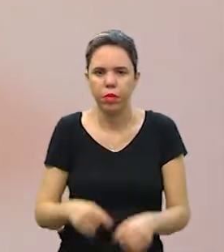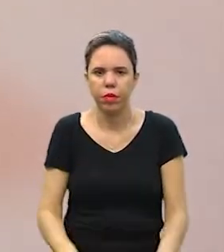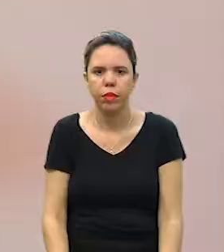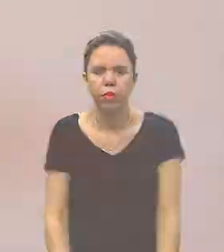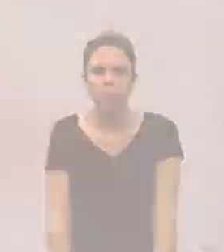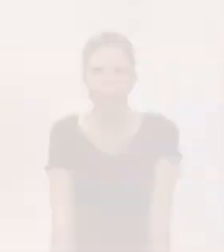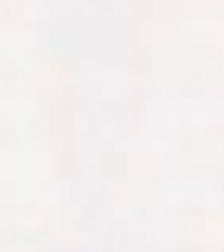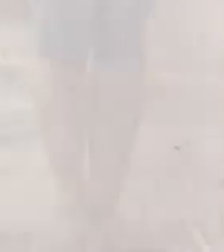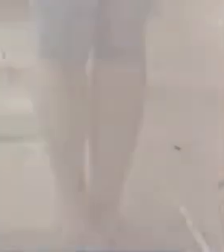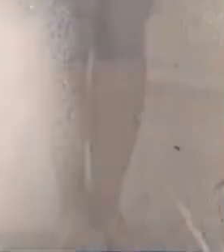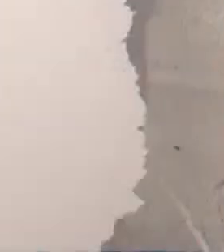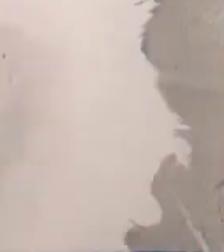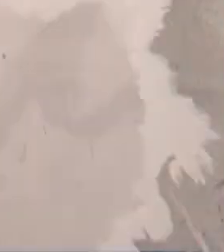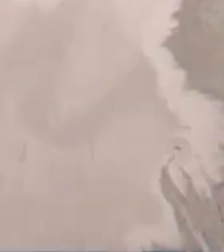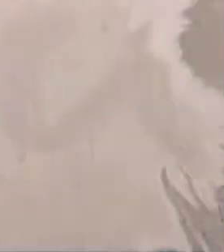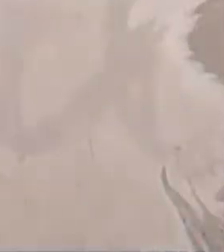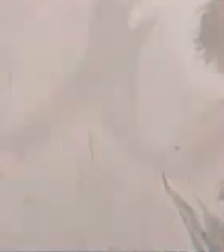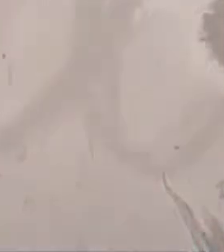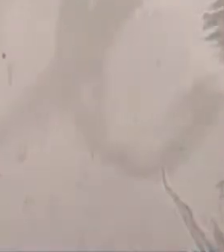já já.